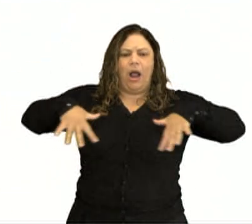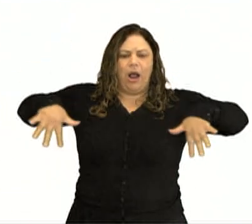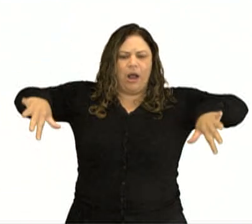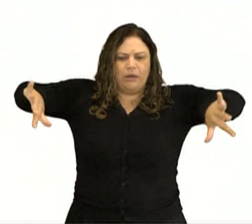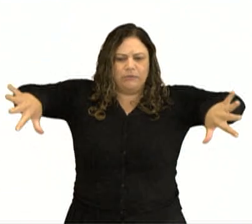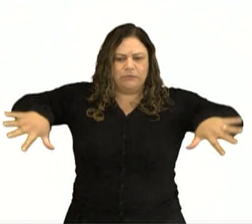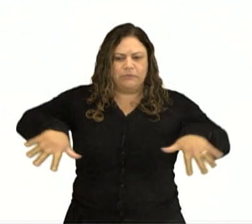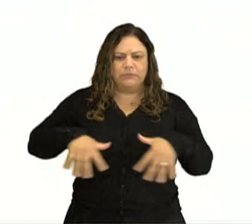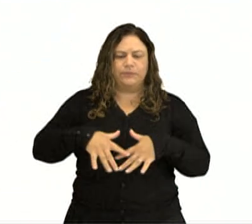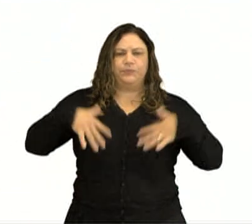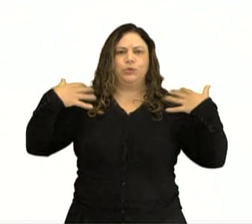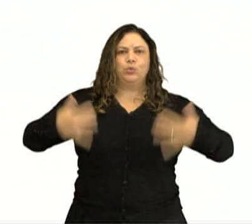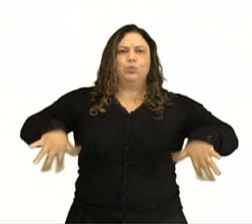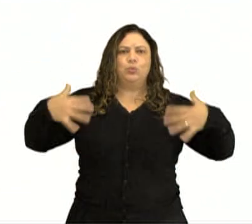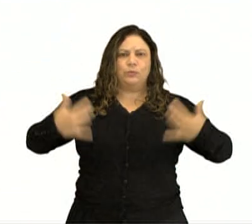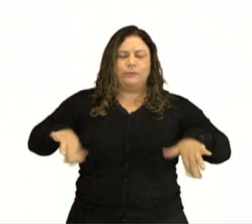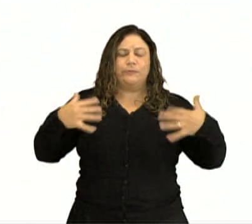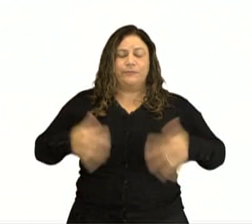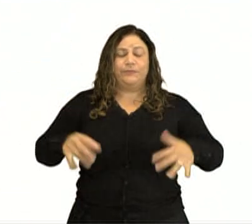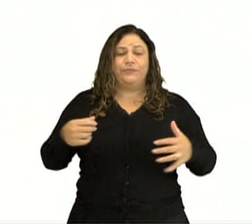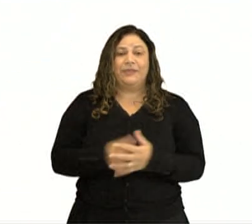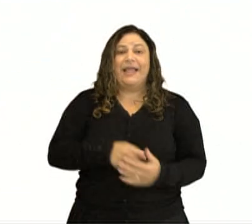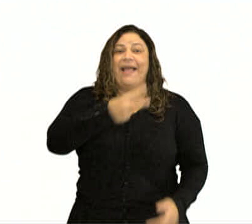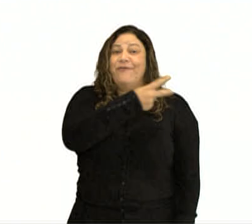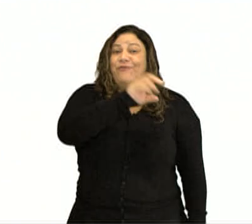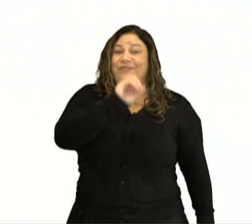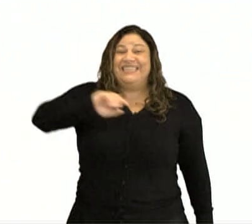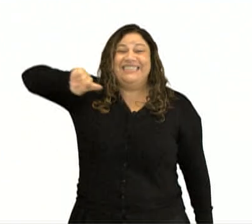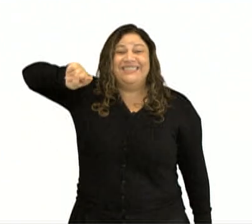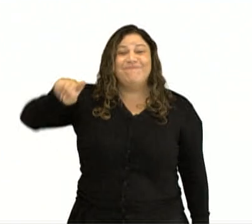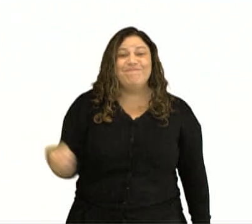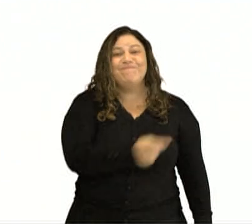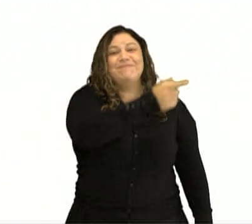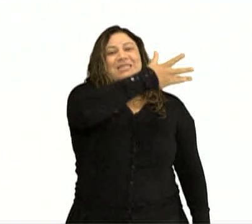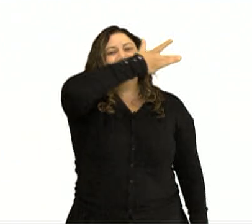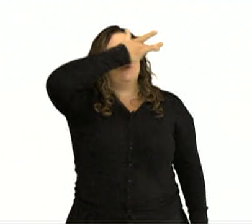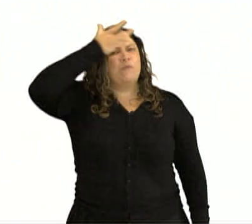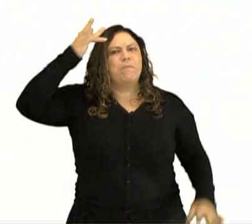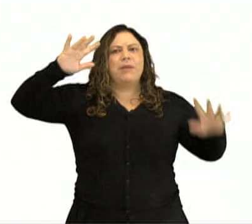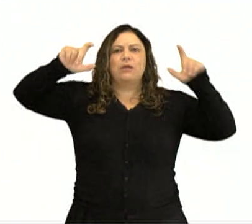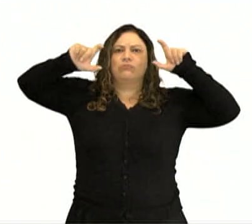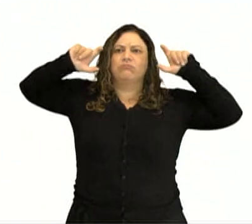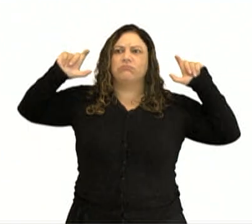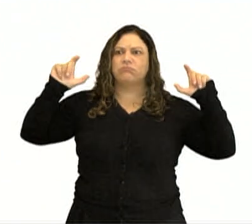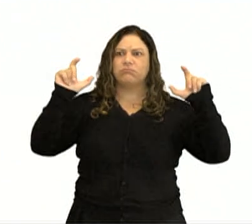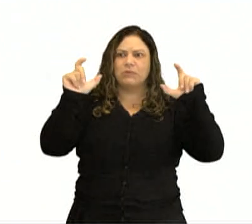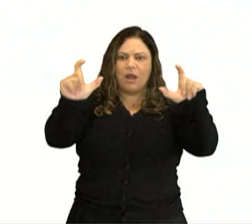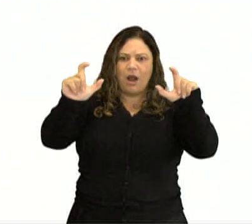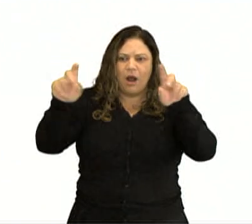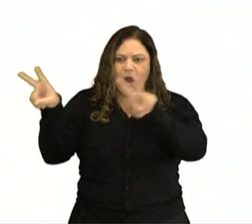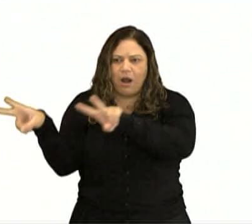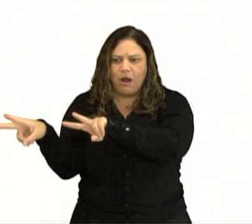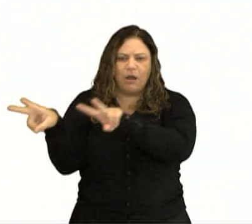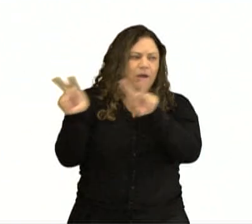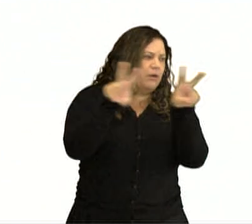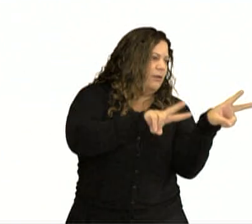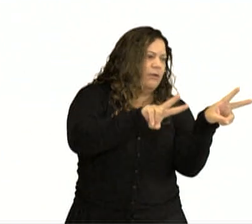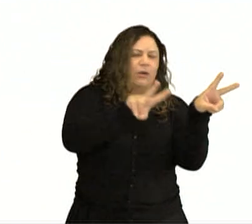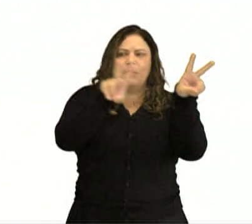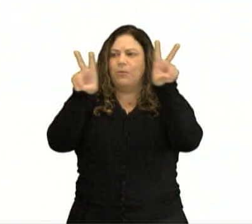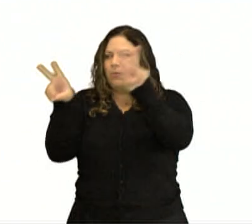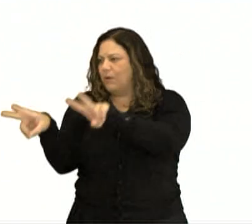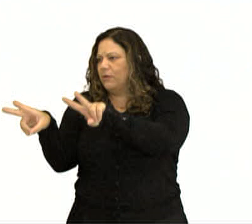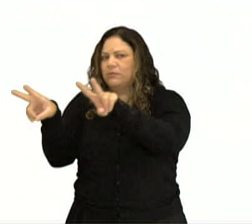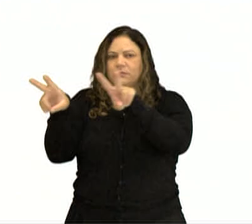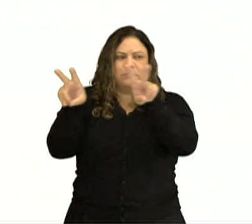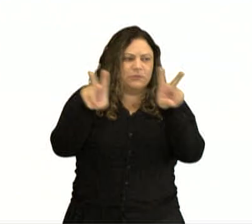a ânsia de 20.000 pessoas, de olhos ávidos, de nervos